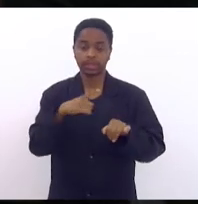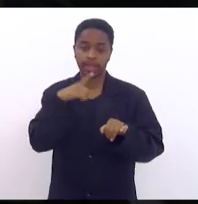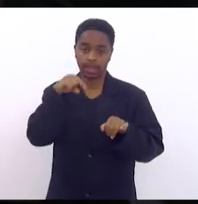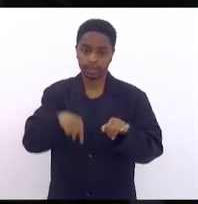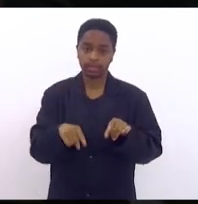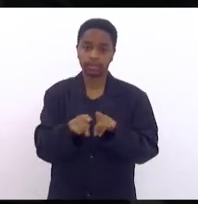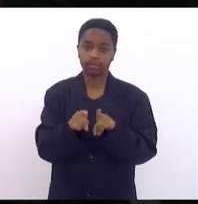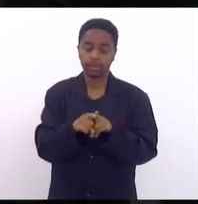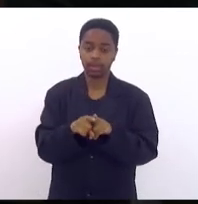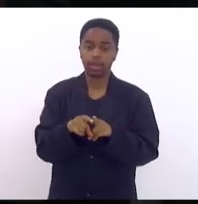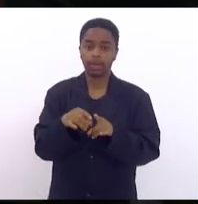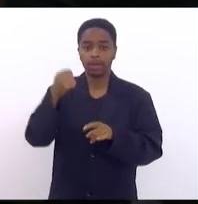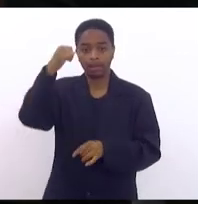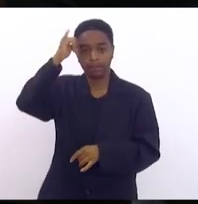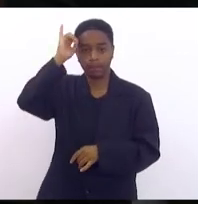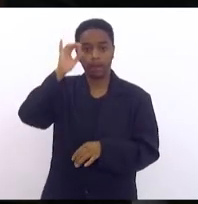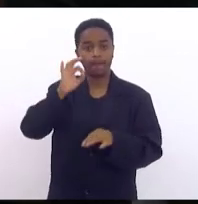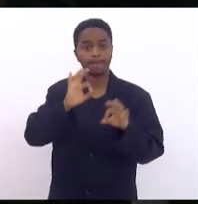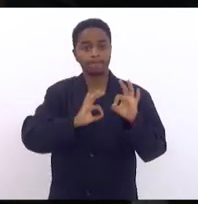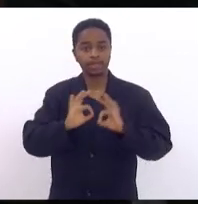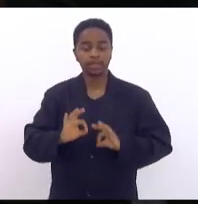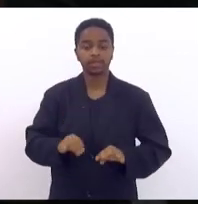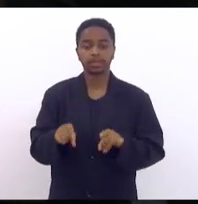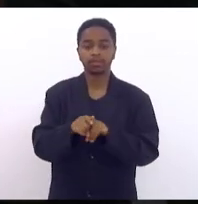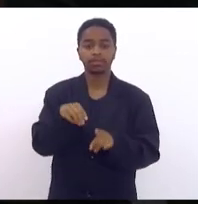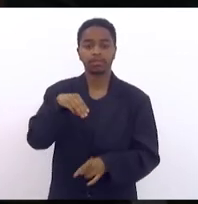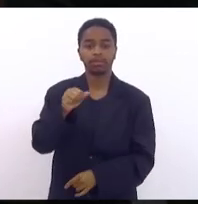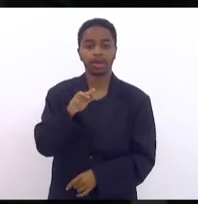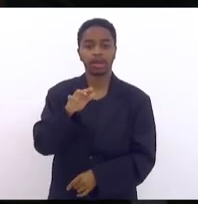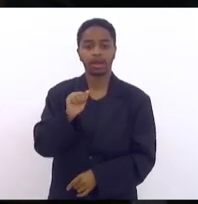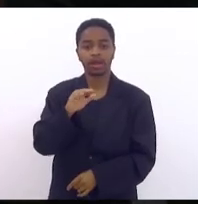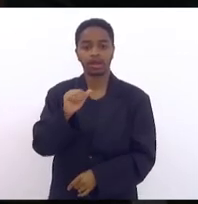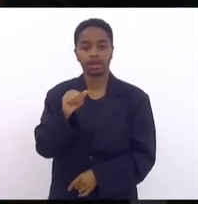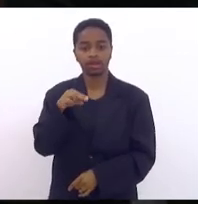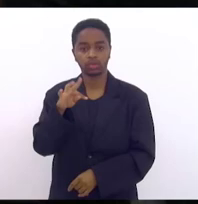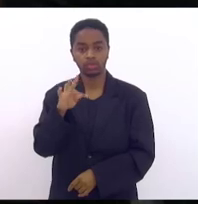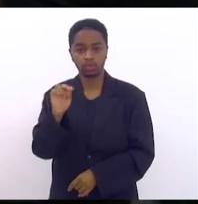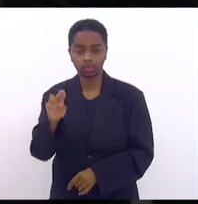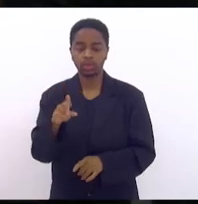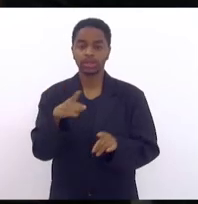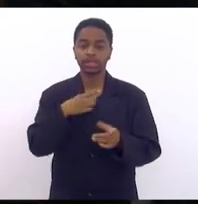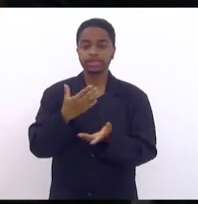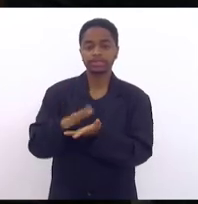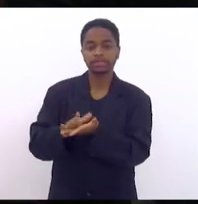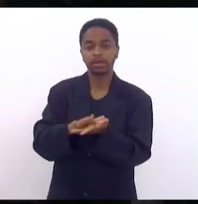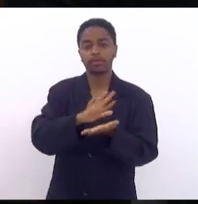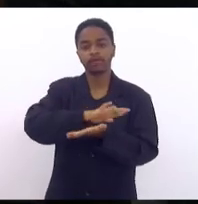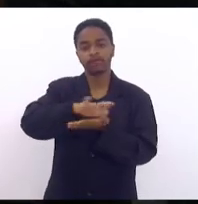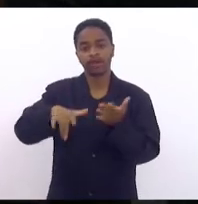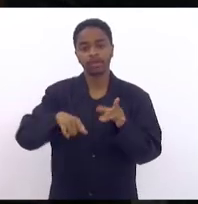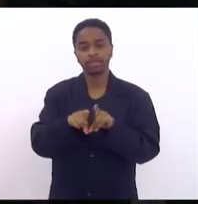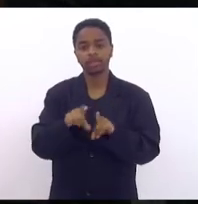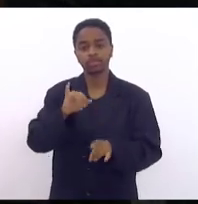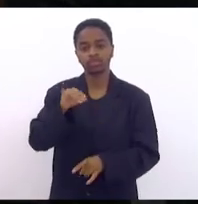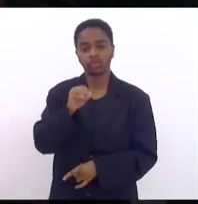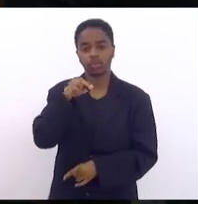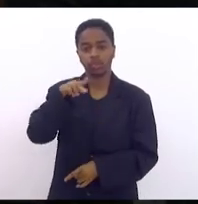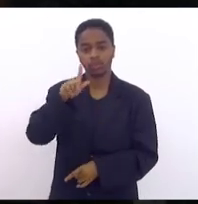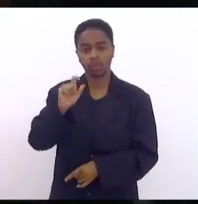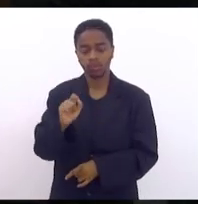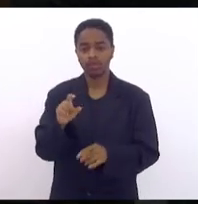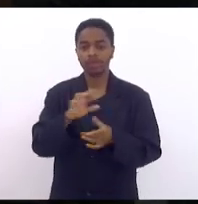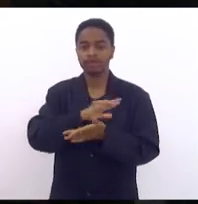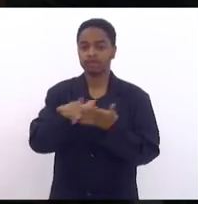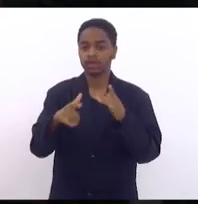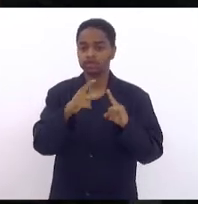boi pintadinho, o maracatu, o samba de calango, temos o samba de rodas, temos jongo, temos diversas manifestações